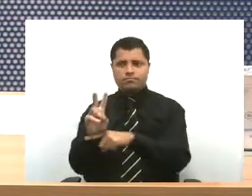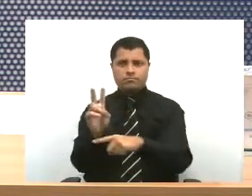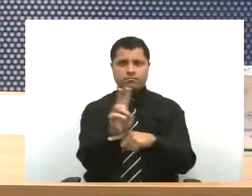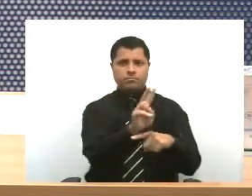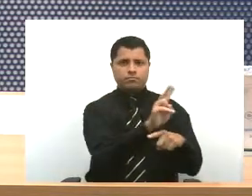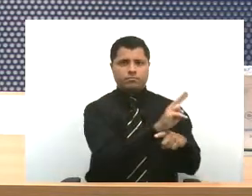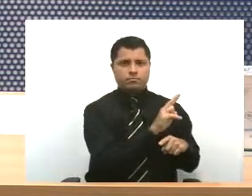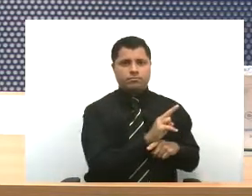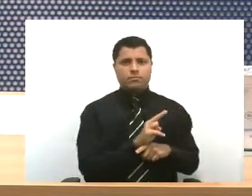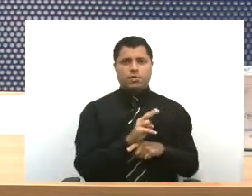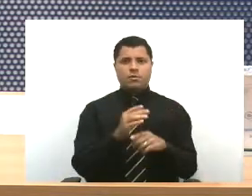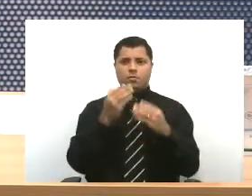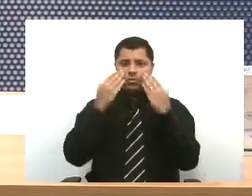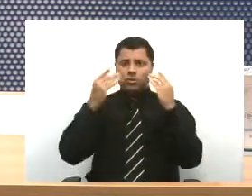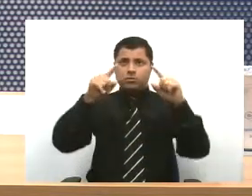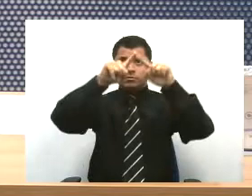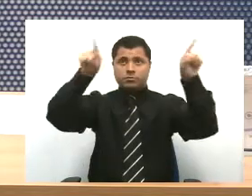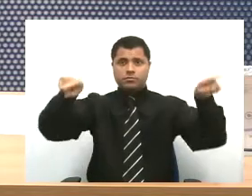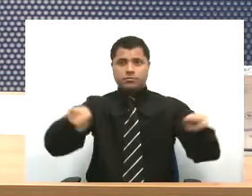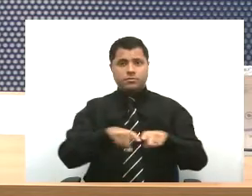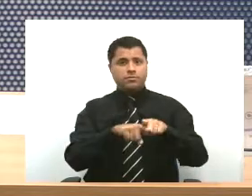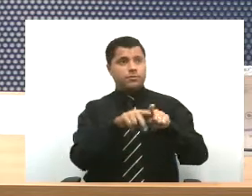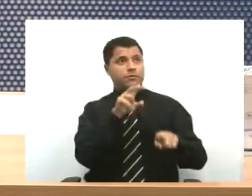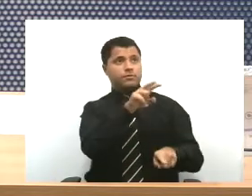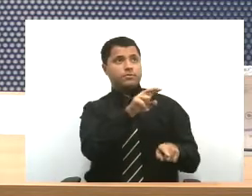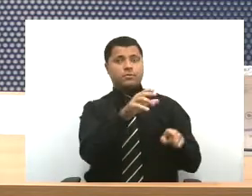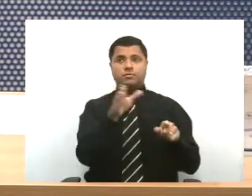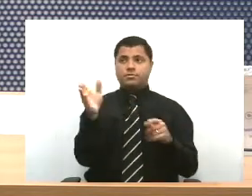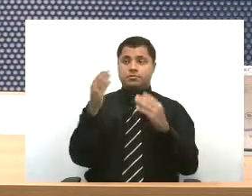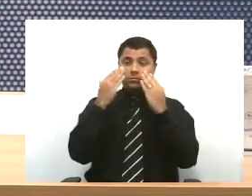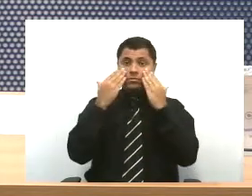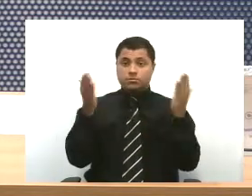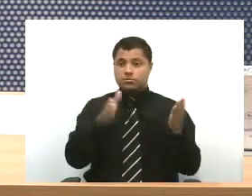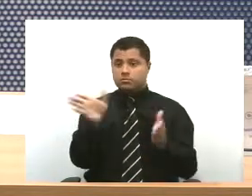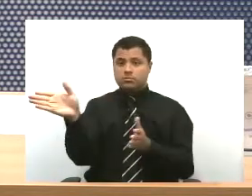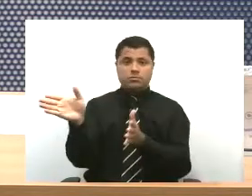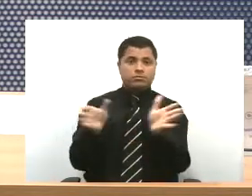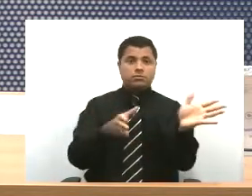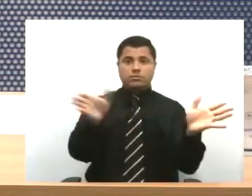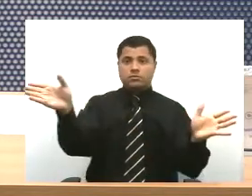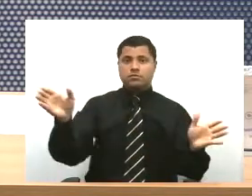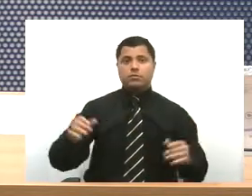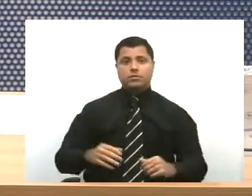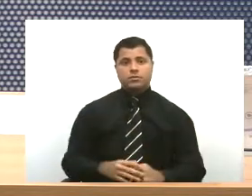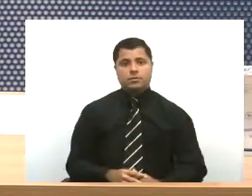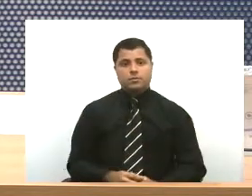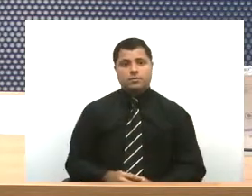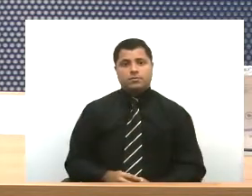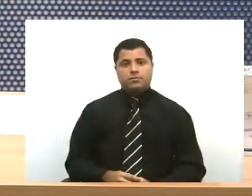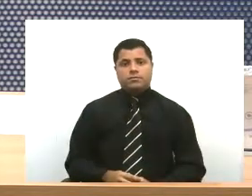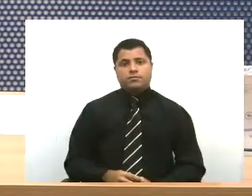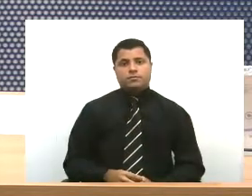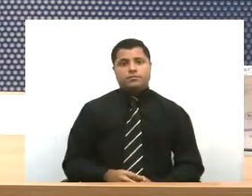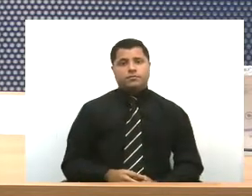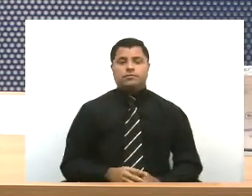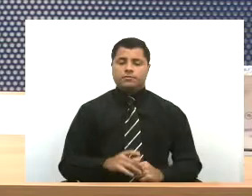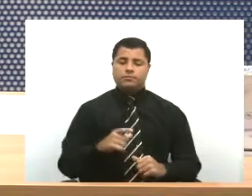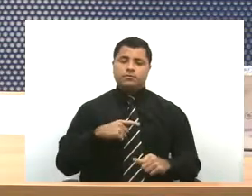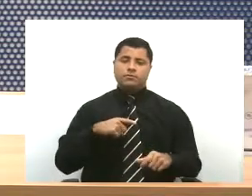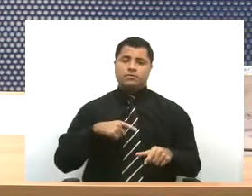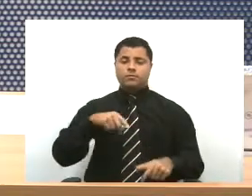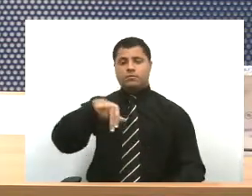sinalização e orientação. Também implantamos o Núcleo de Defesa Civil. São isso. O Núcleo de Defesa